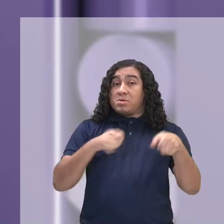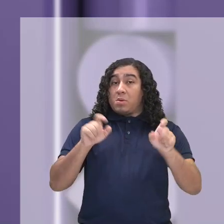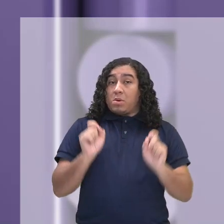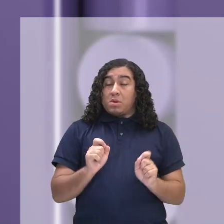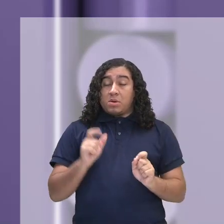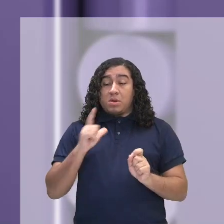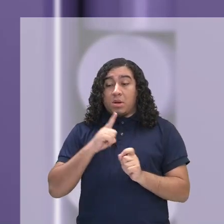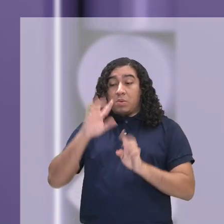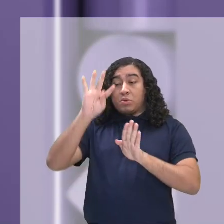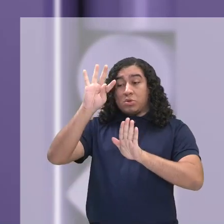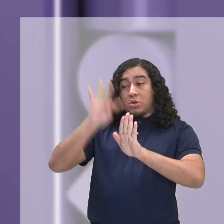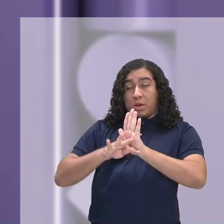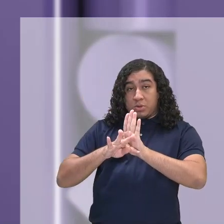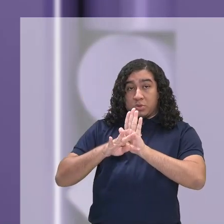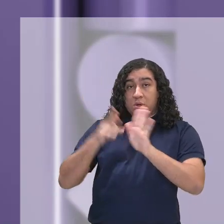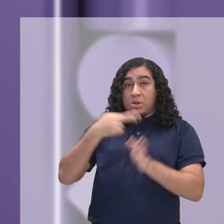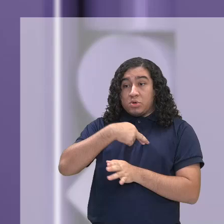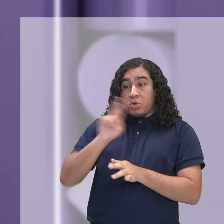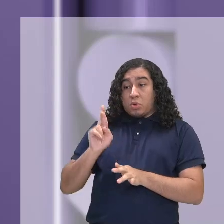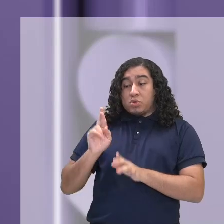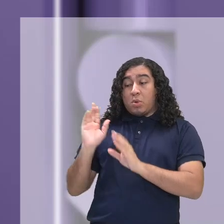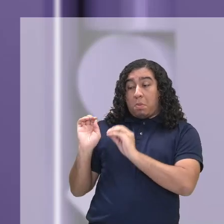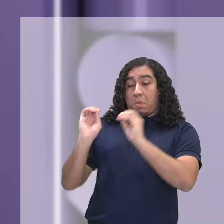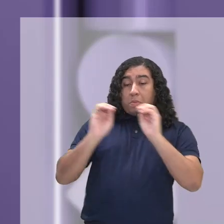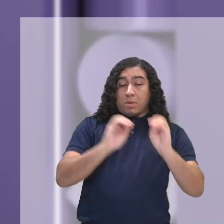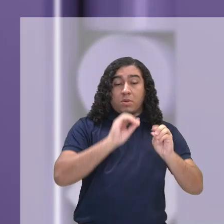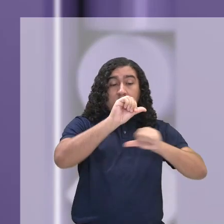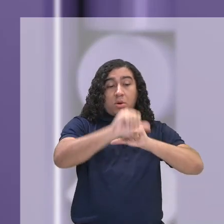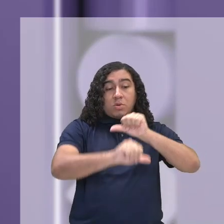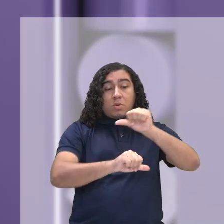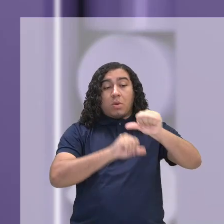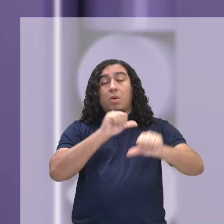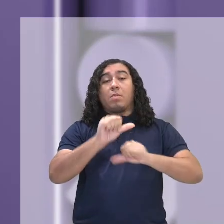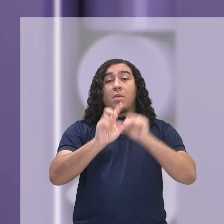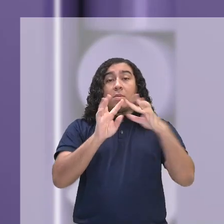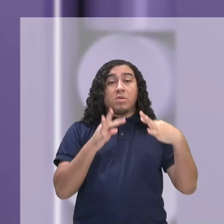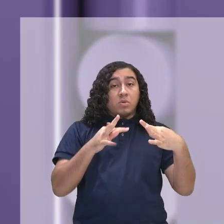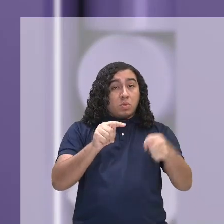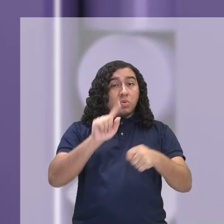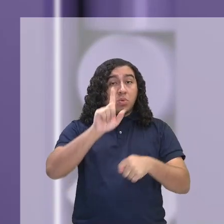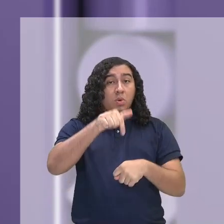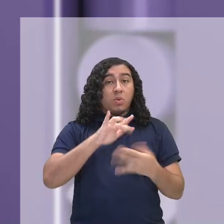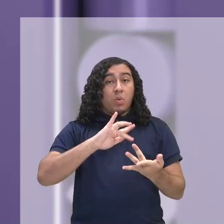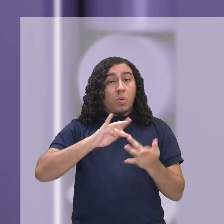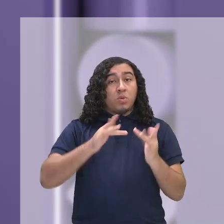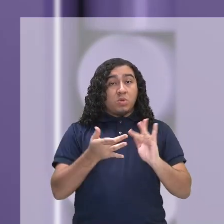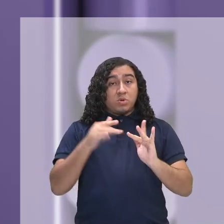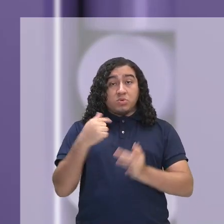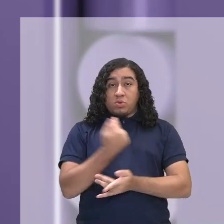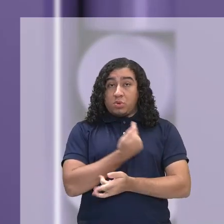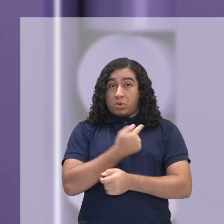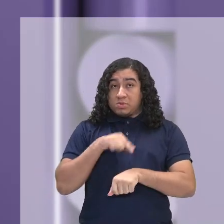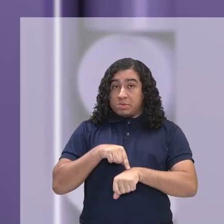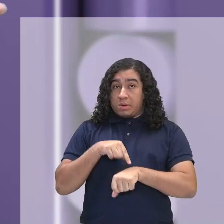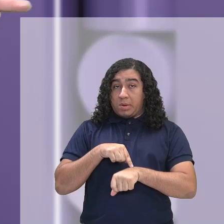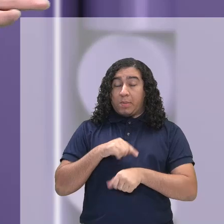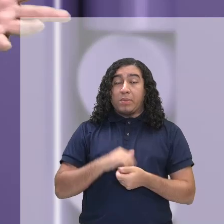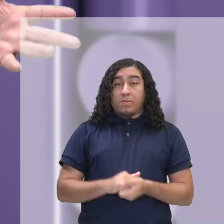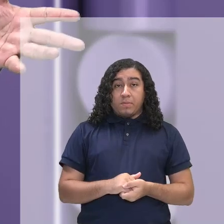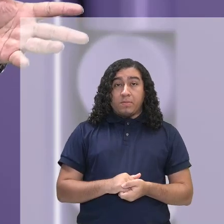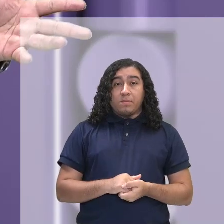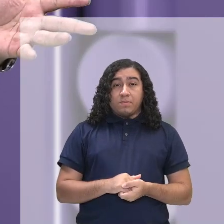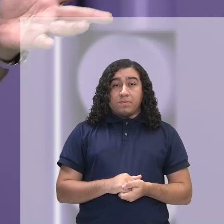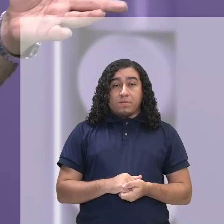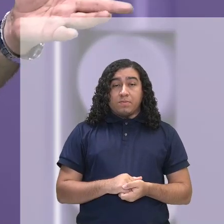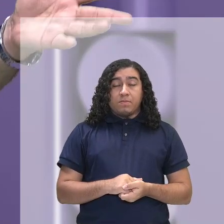mensagem religiosa para essa realidade online, essa realidade tecnológica que nós vivemos hoje. né? Não, imagina